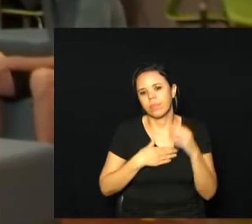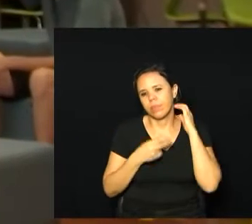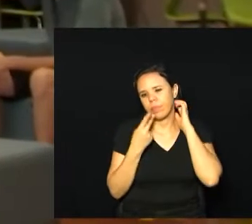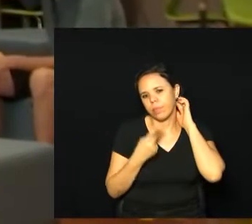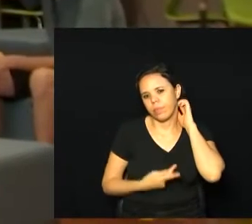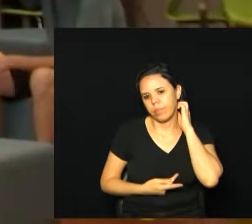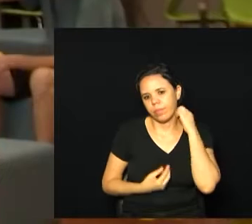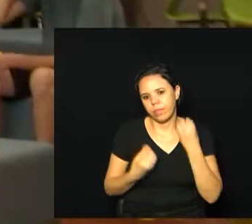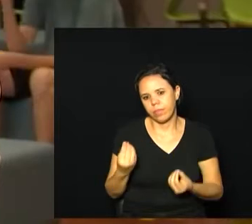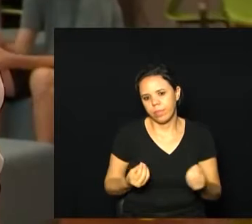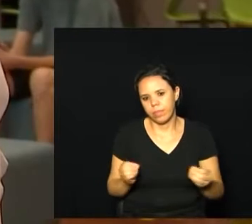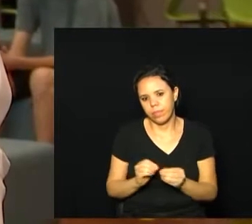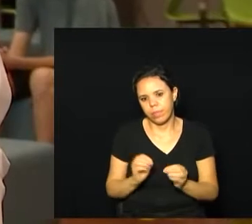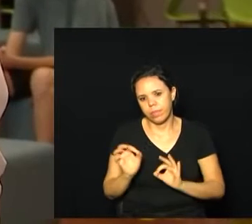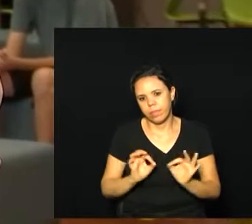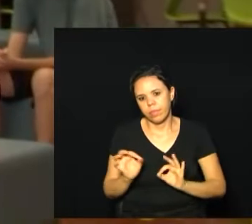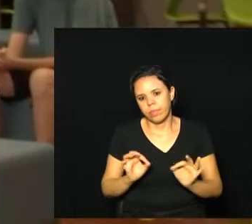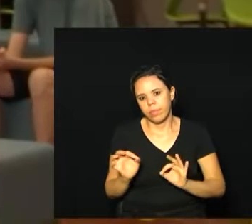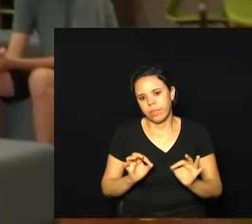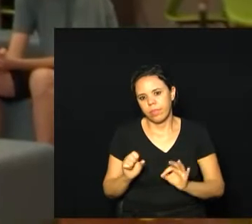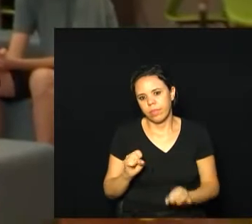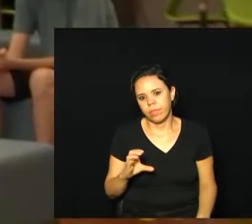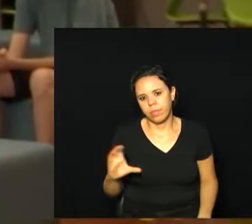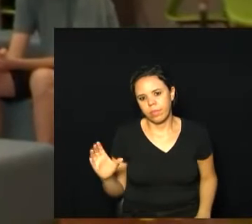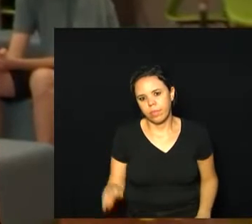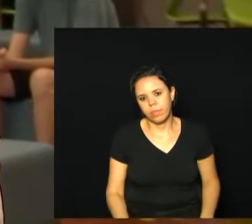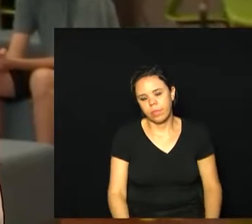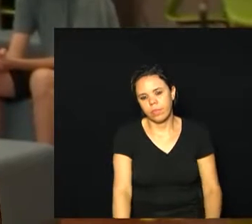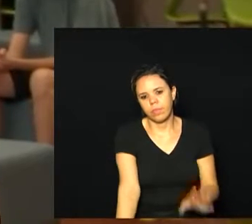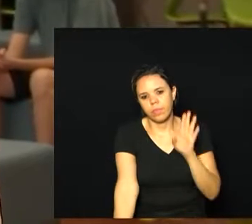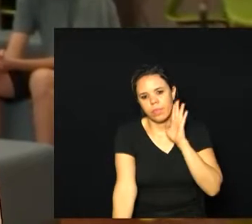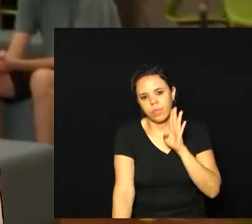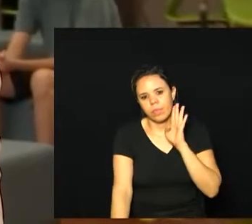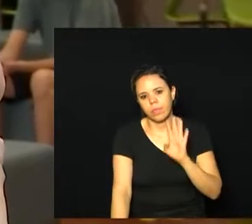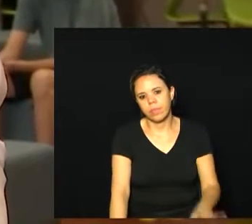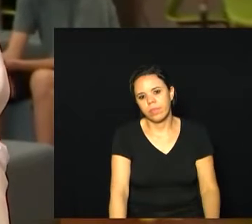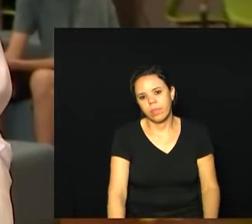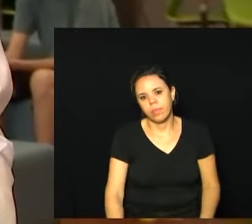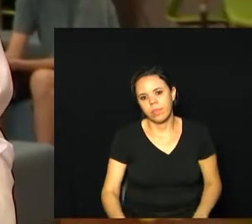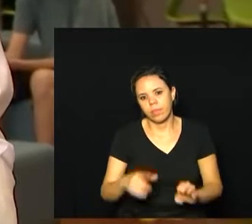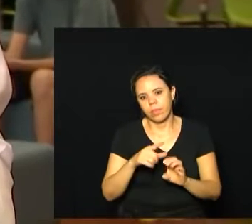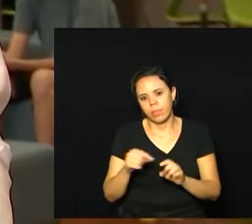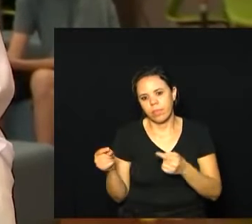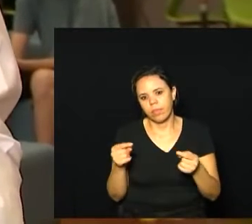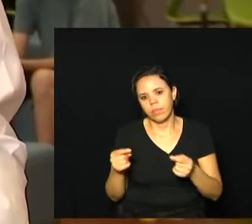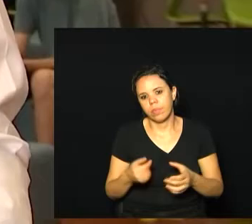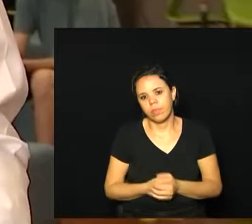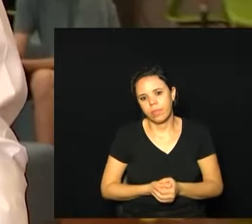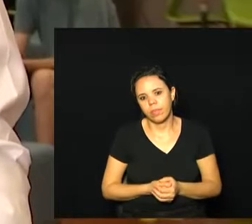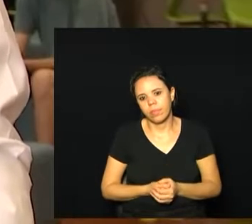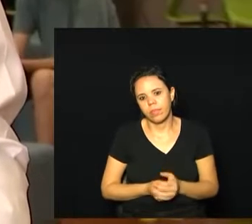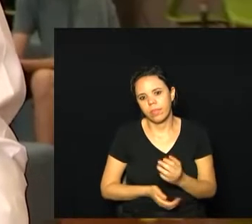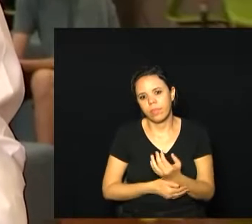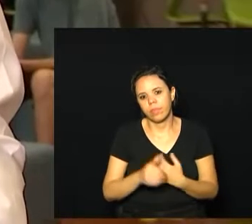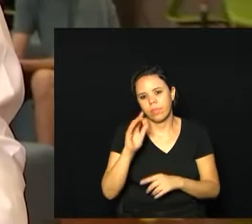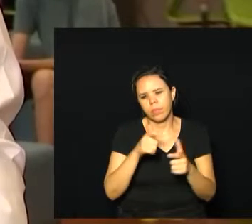falasse como funciona toda a preparação aqui no Senac. Legal, André. O Empreenda ele é uma competição, uma das